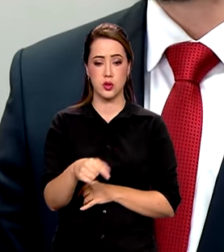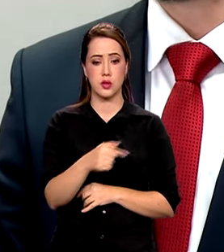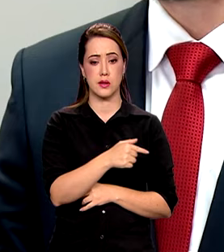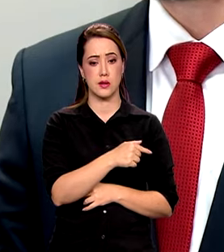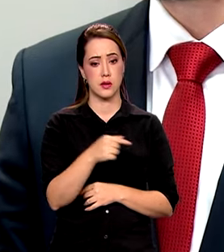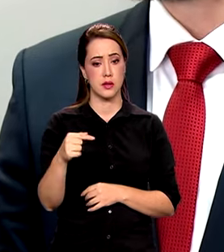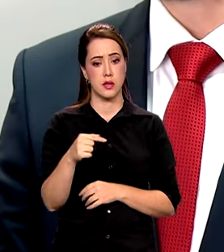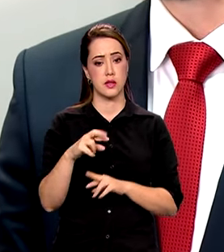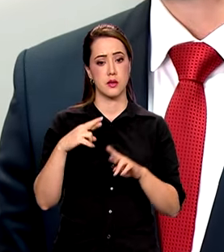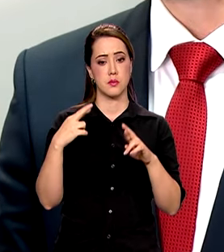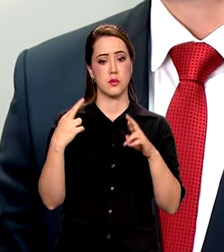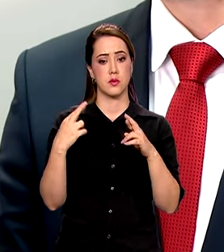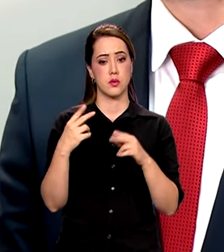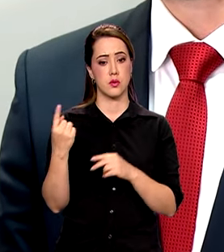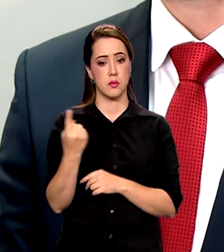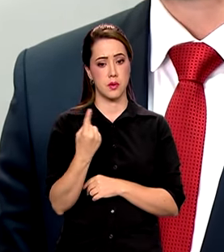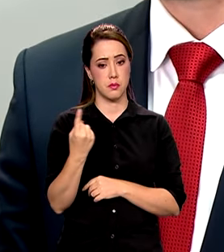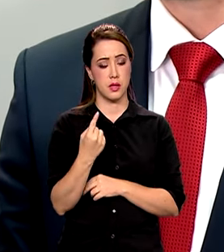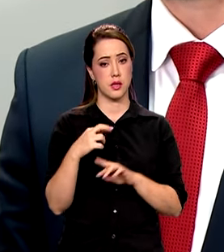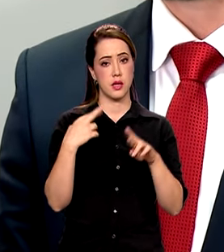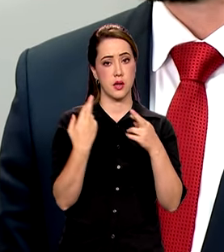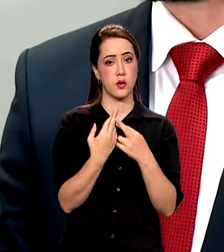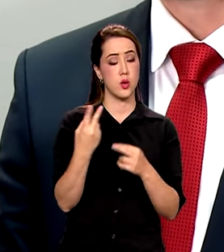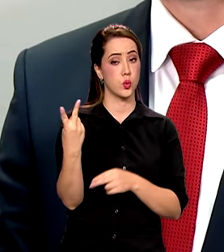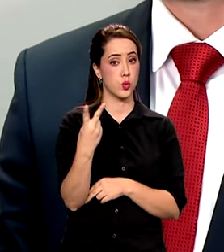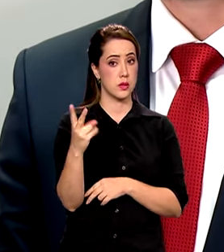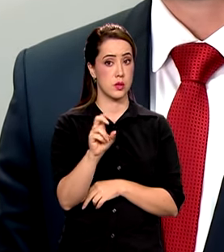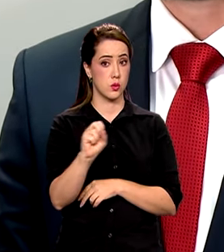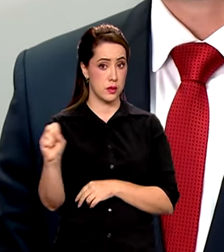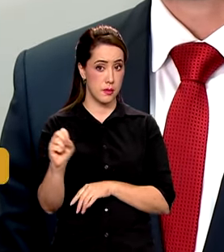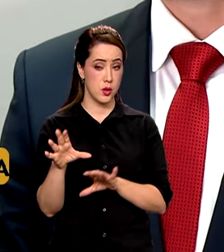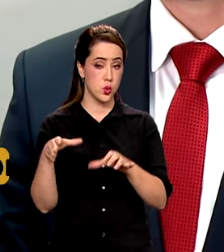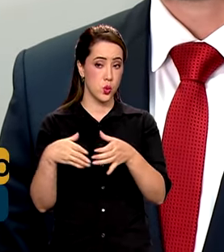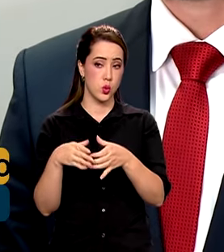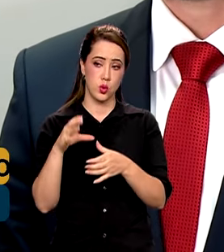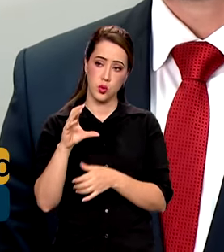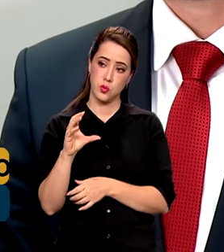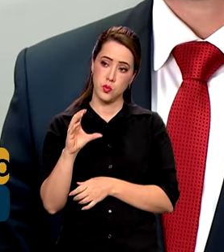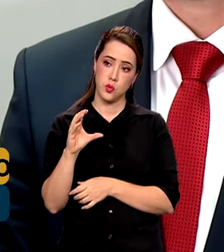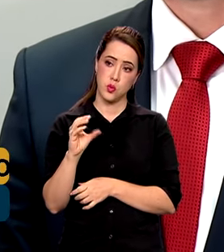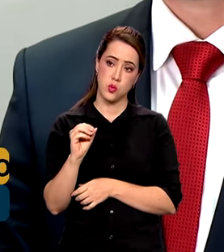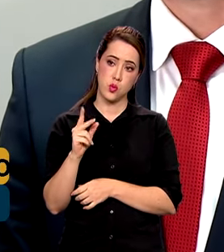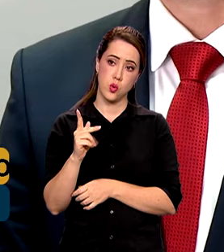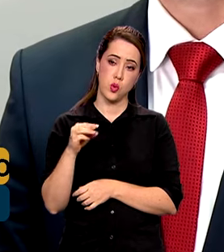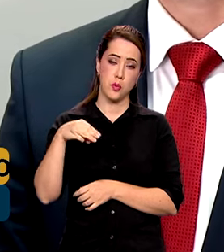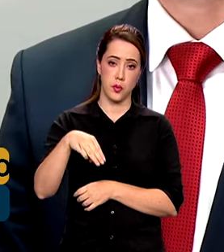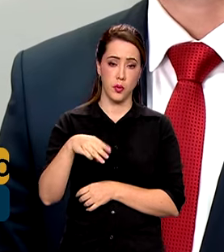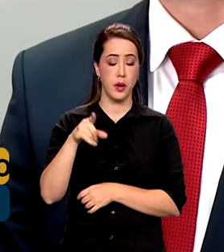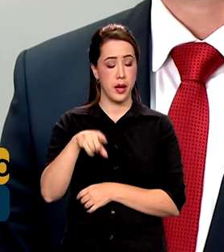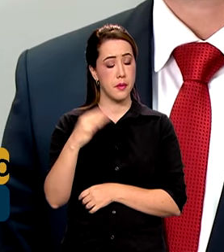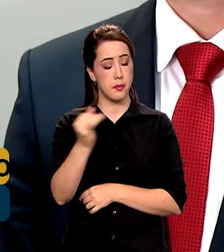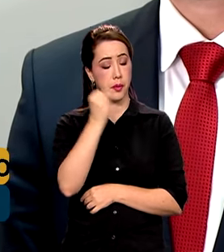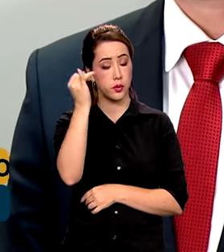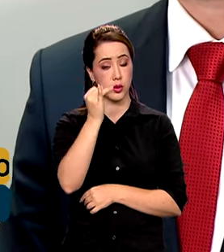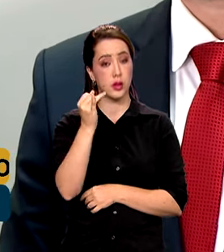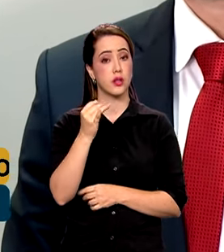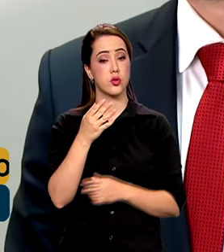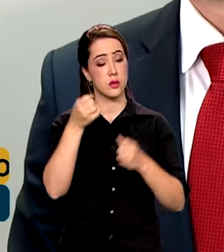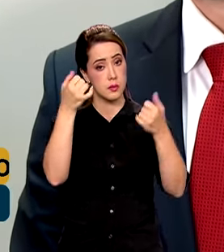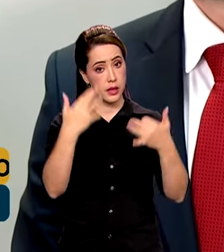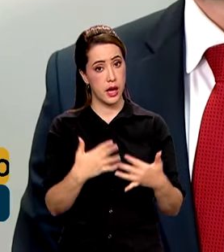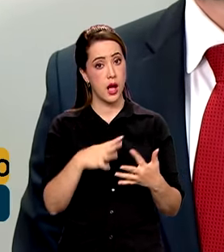primeira reunião do segundo semestre do Copom, é importante salientar que o mundo inteiro já